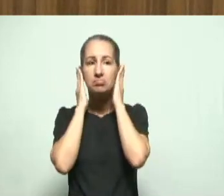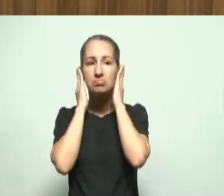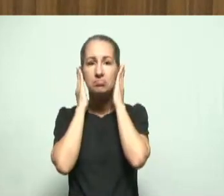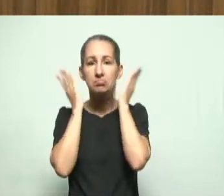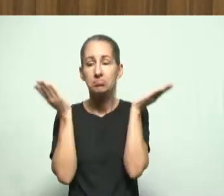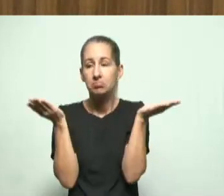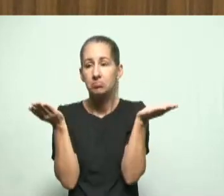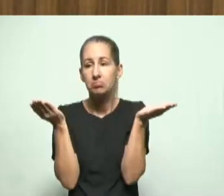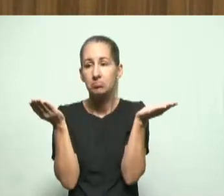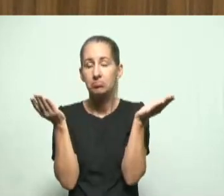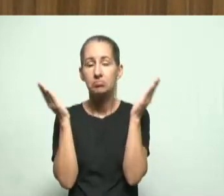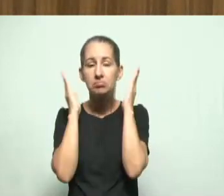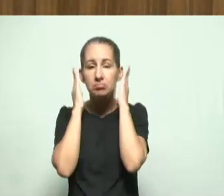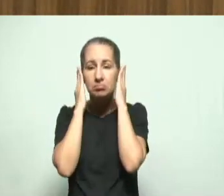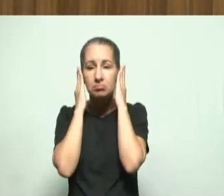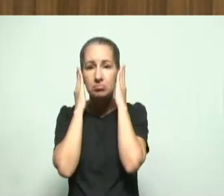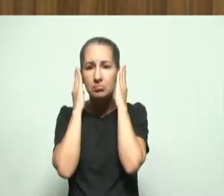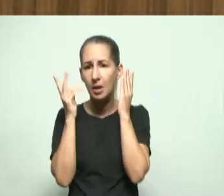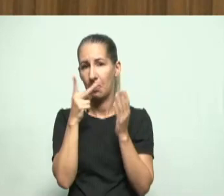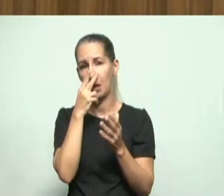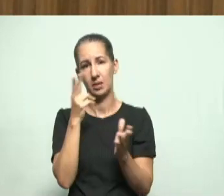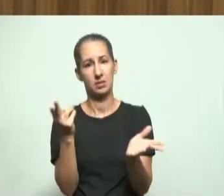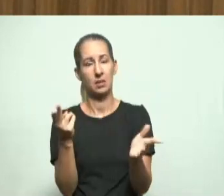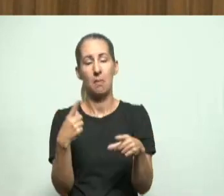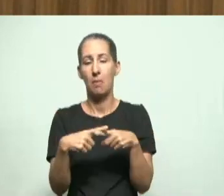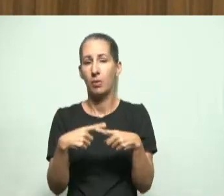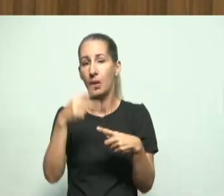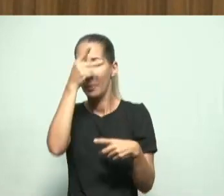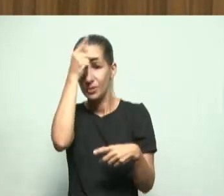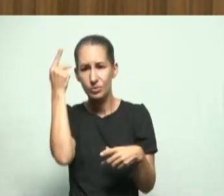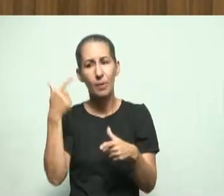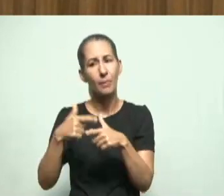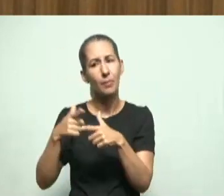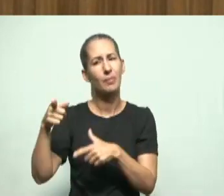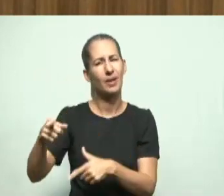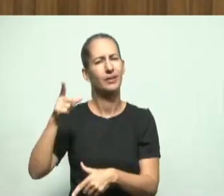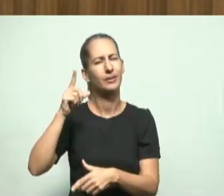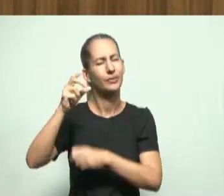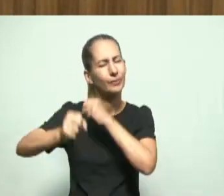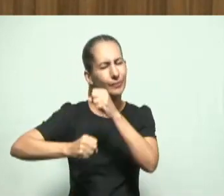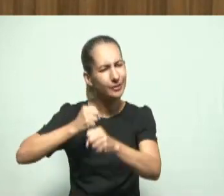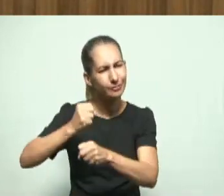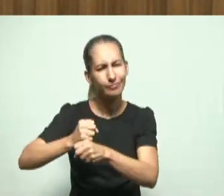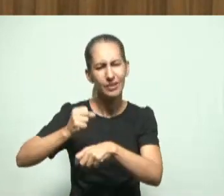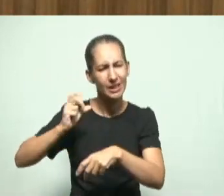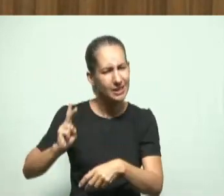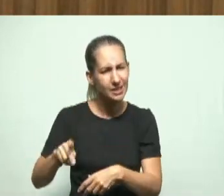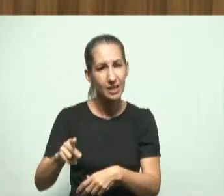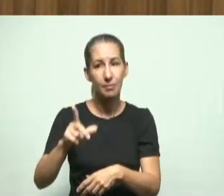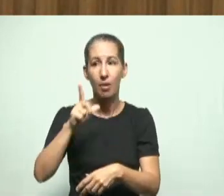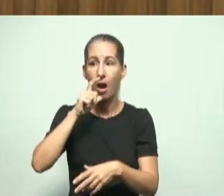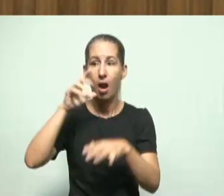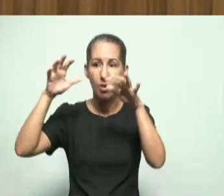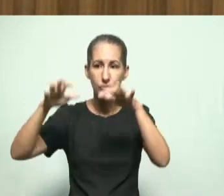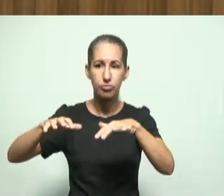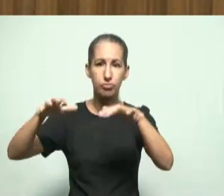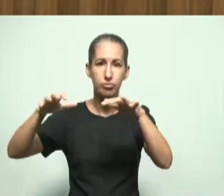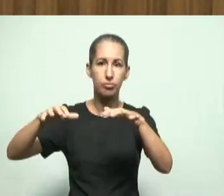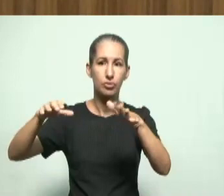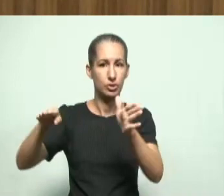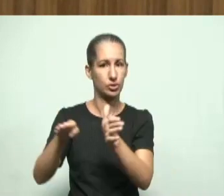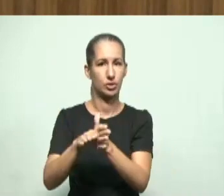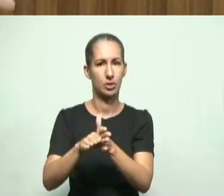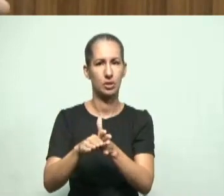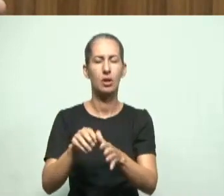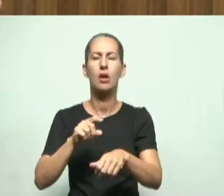fechados, estão com os ouvidos tapados, porque as pessoas estão sofrendo lá todo ano. Já, já vem uma chuva. Hoje